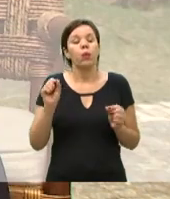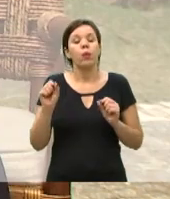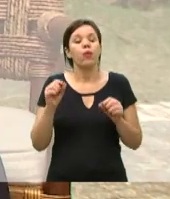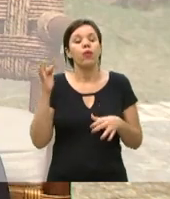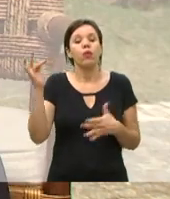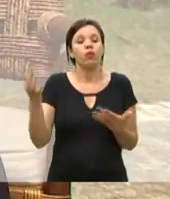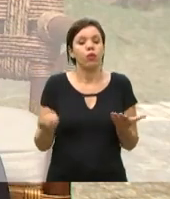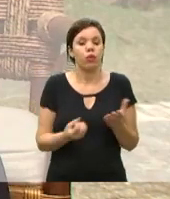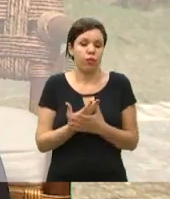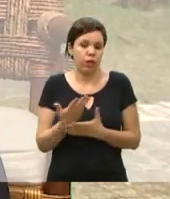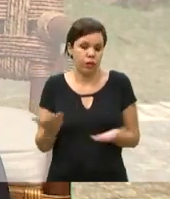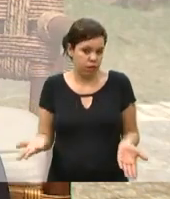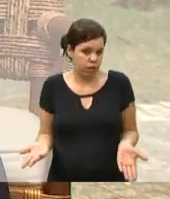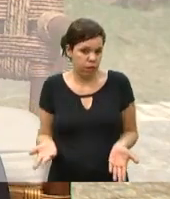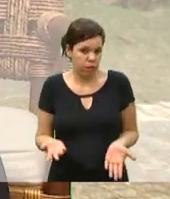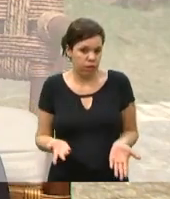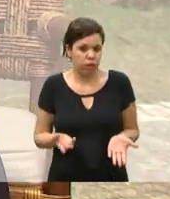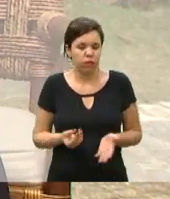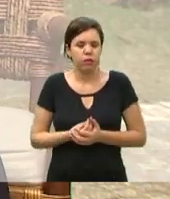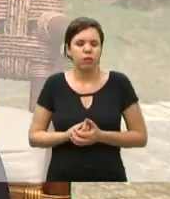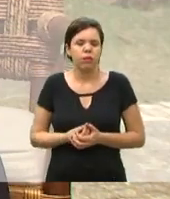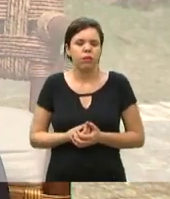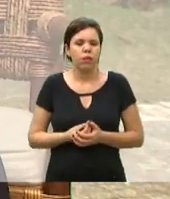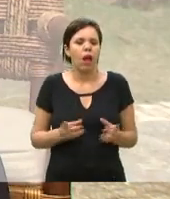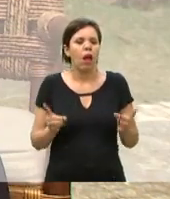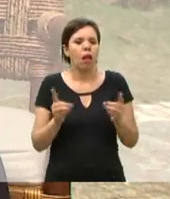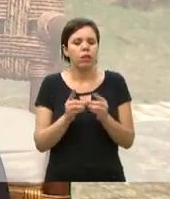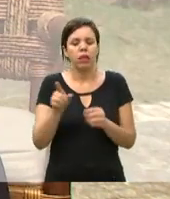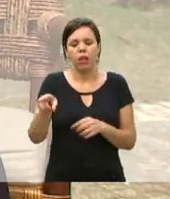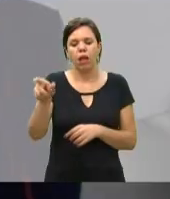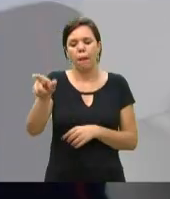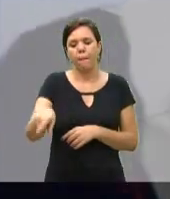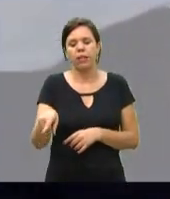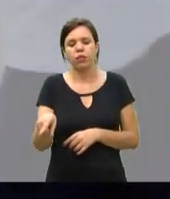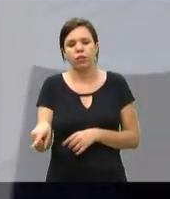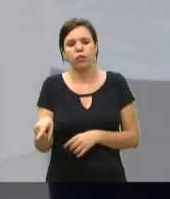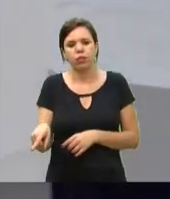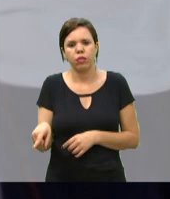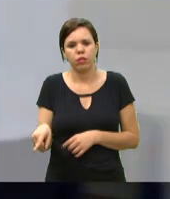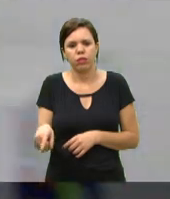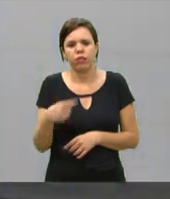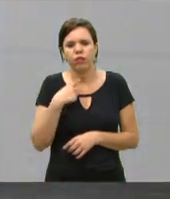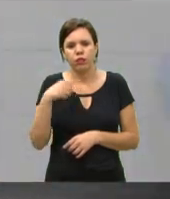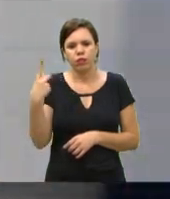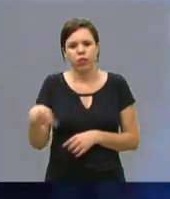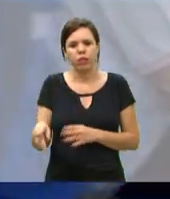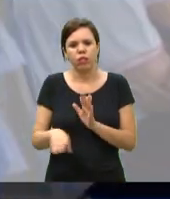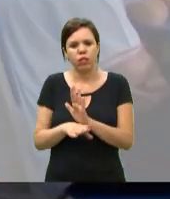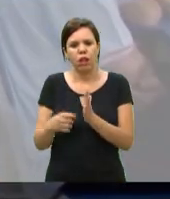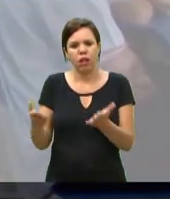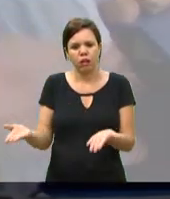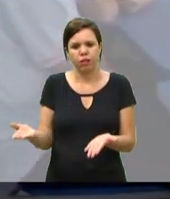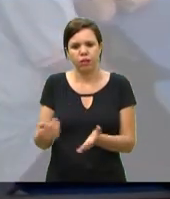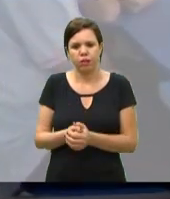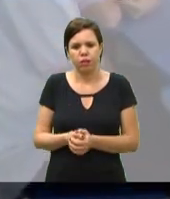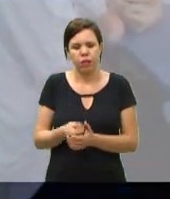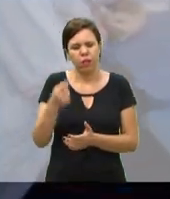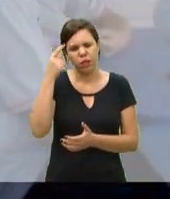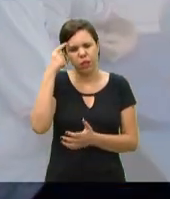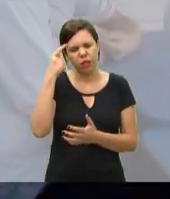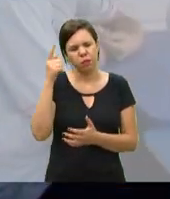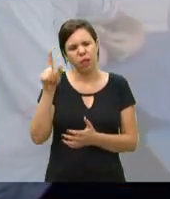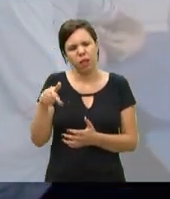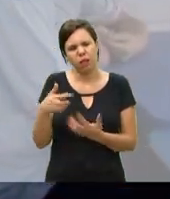futuro? Não é? Como atender essa pessoa em seus desejos, né? Que eu penso